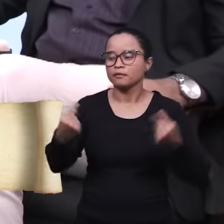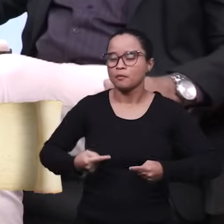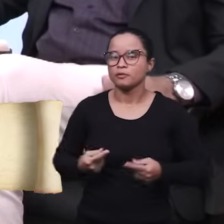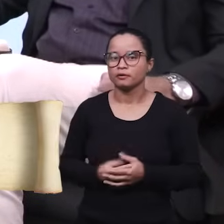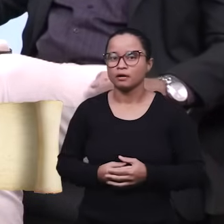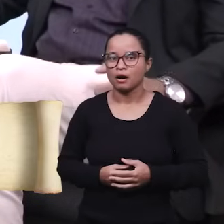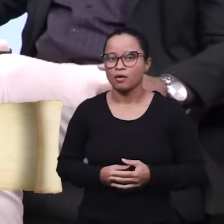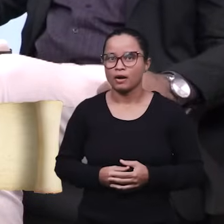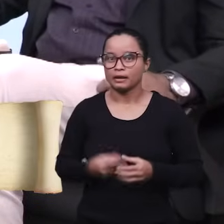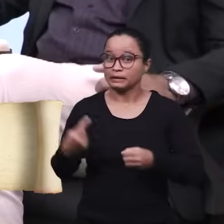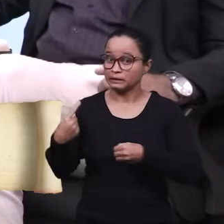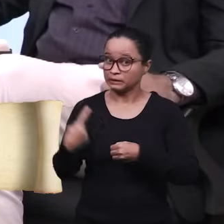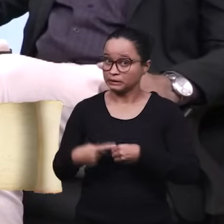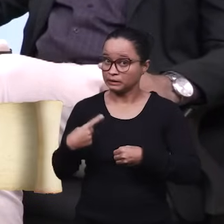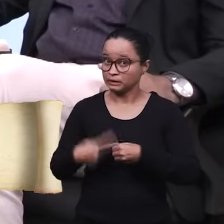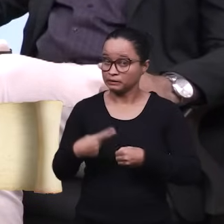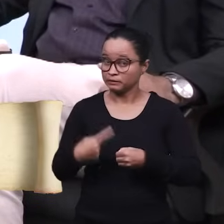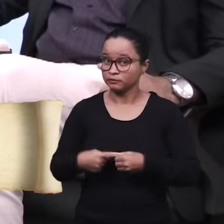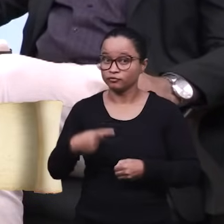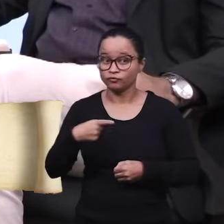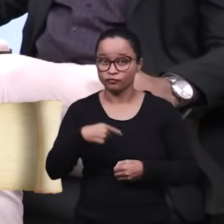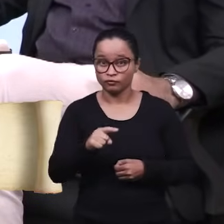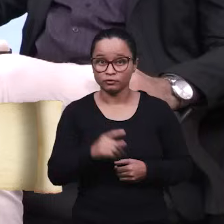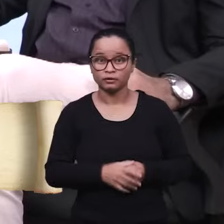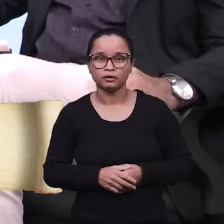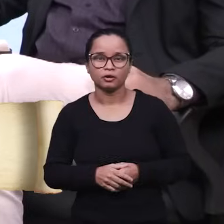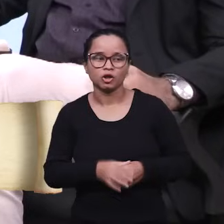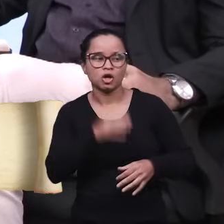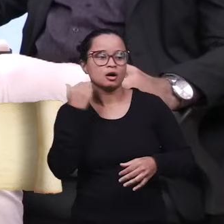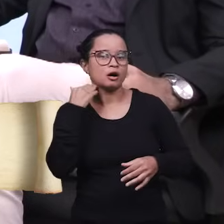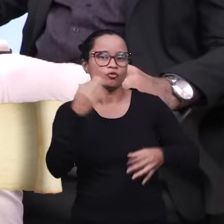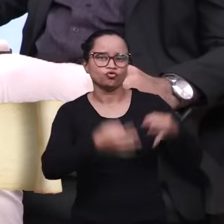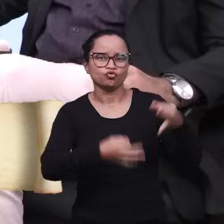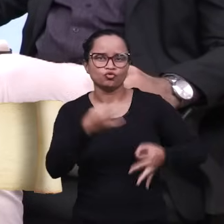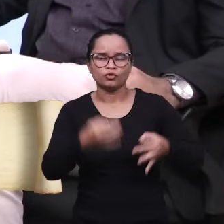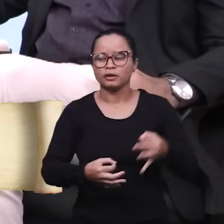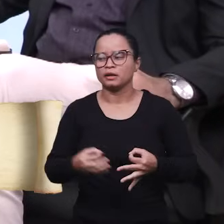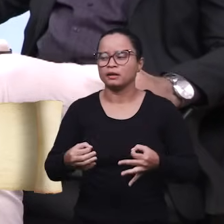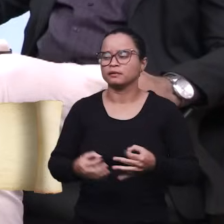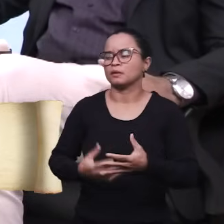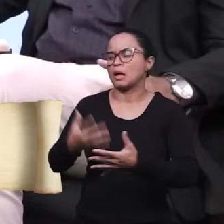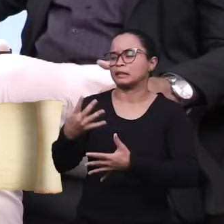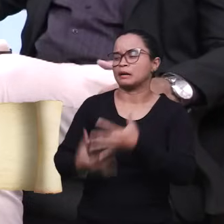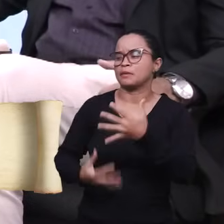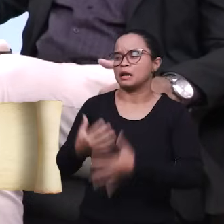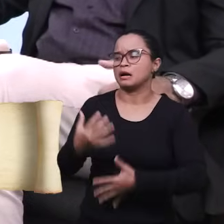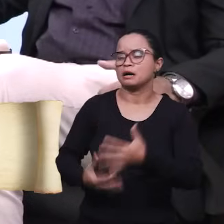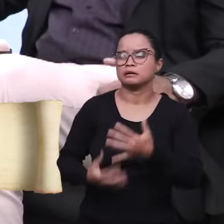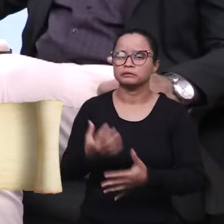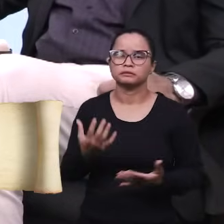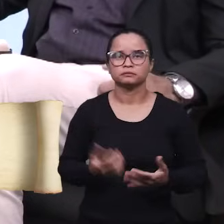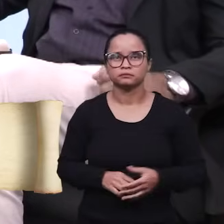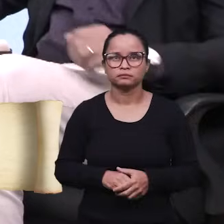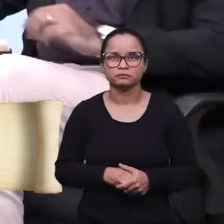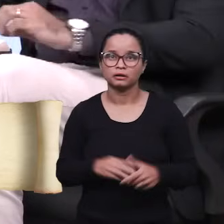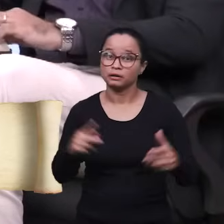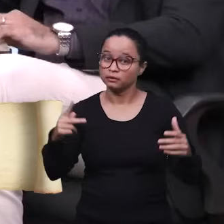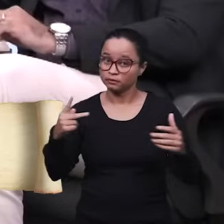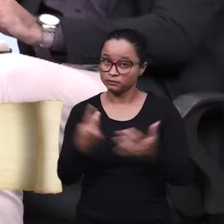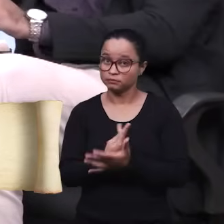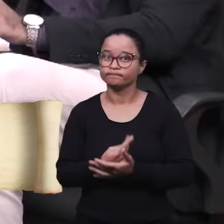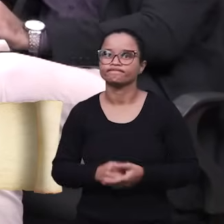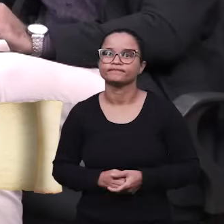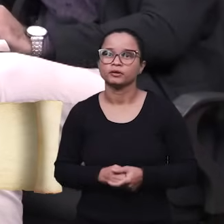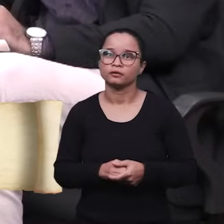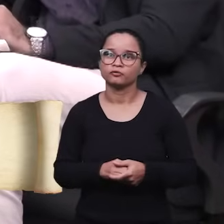na cidade, eles levaram aos magistrados, ali reclamaram, eles estão perturbando, e a ponto de eles serem presos,